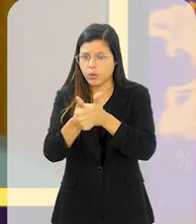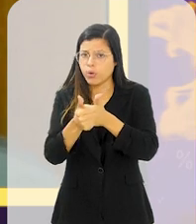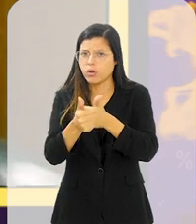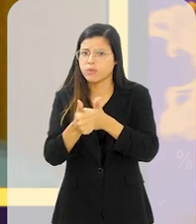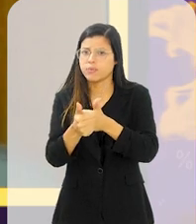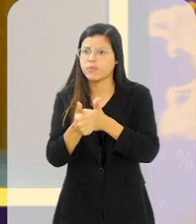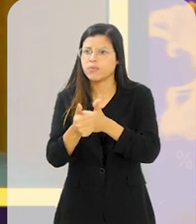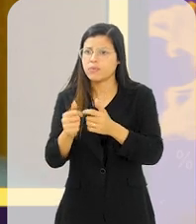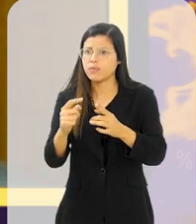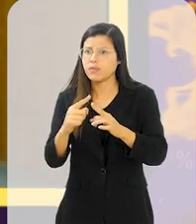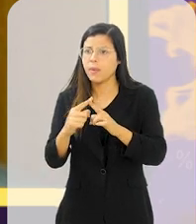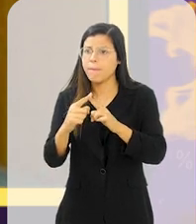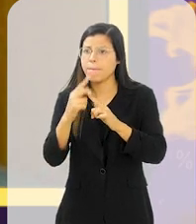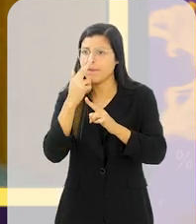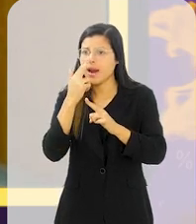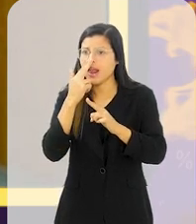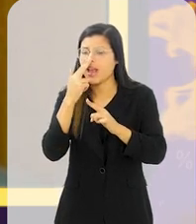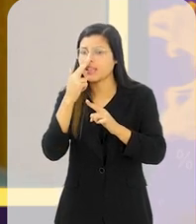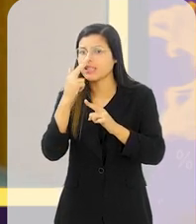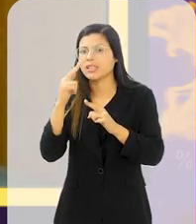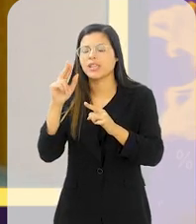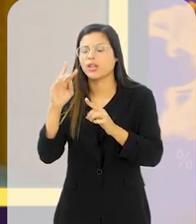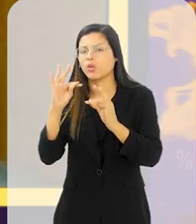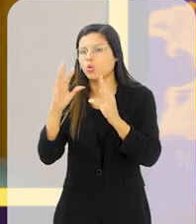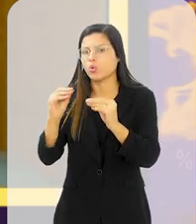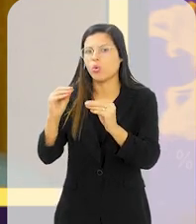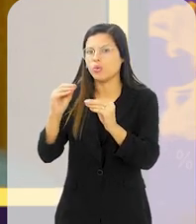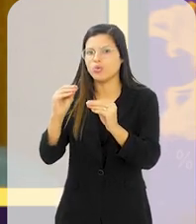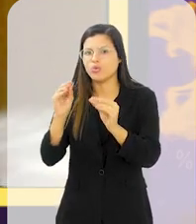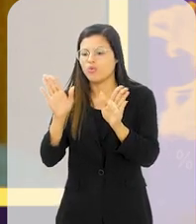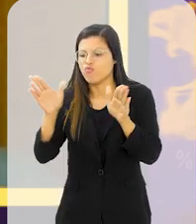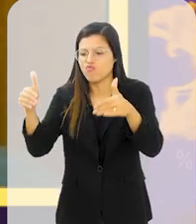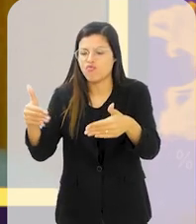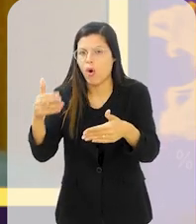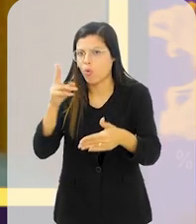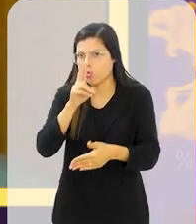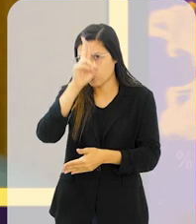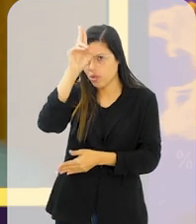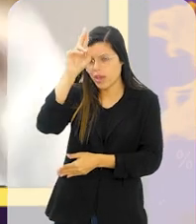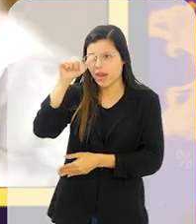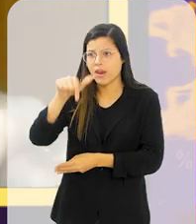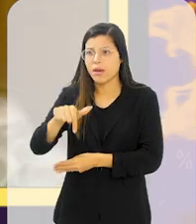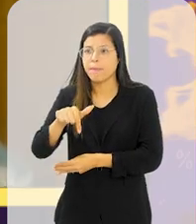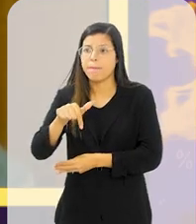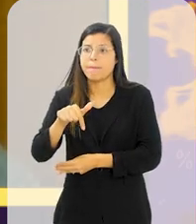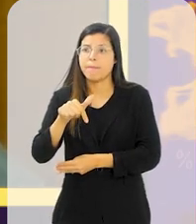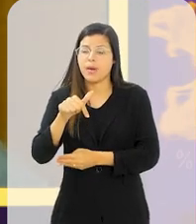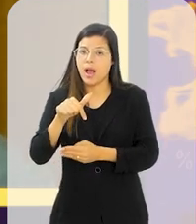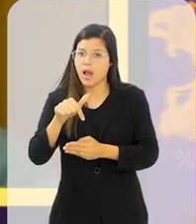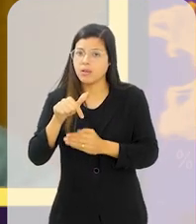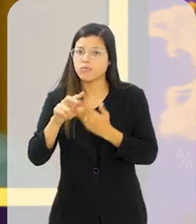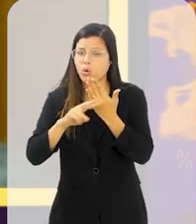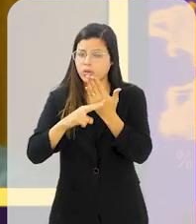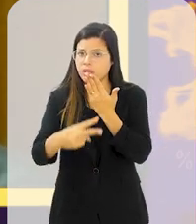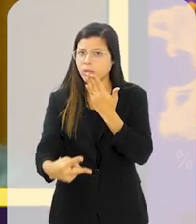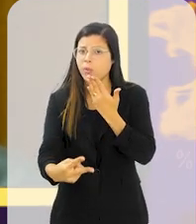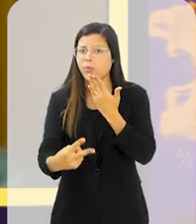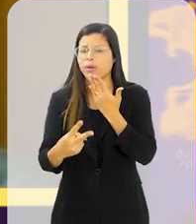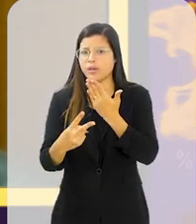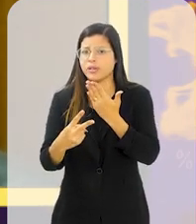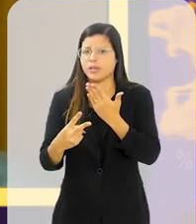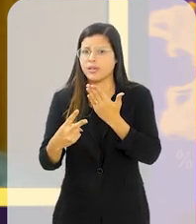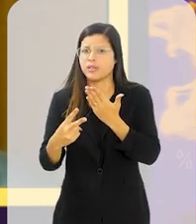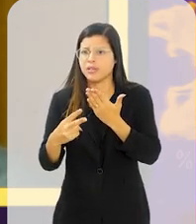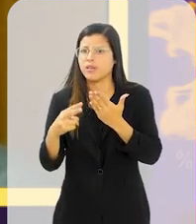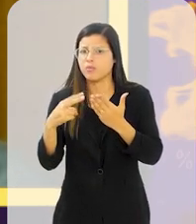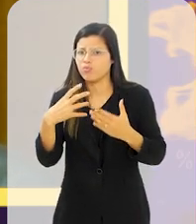certa vinculação da geração toda em cima do Neymar, sem ele em cima do Vinícius Júnior. Eu acho que isso reflete, inclusive, do jeito como a